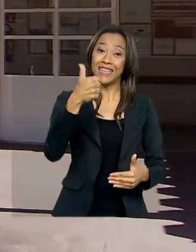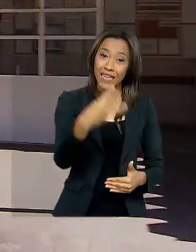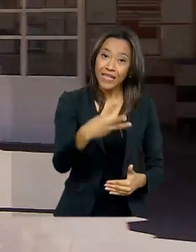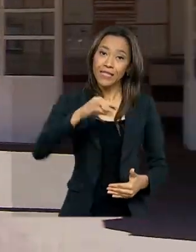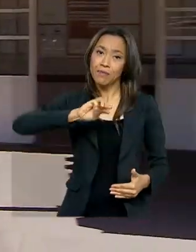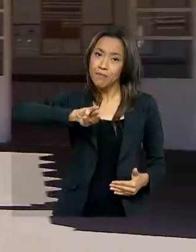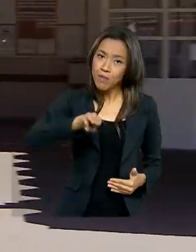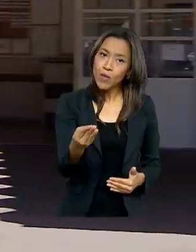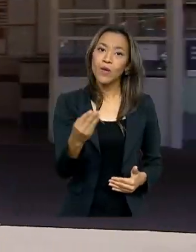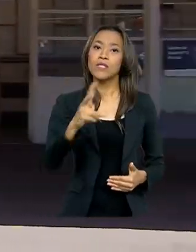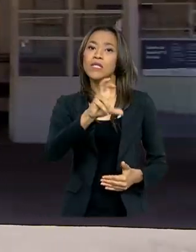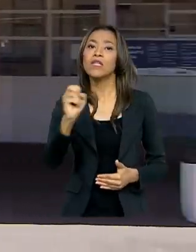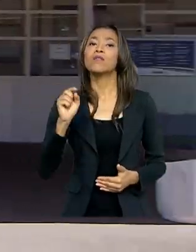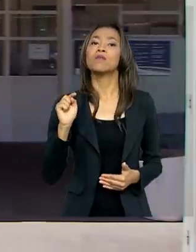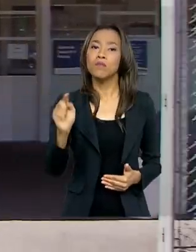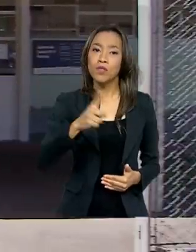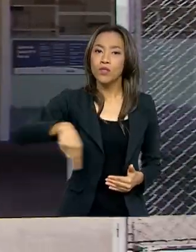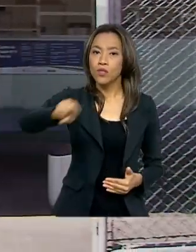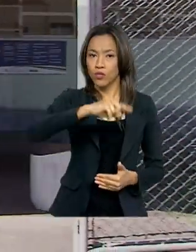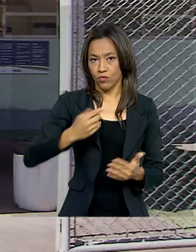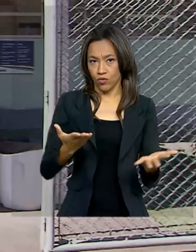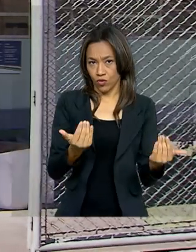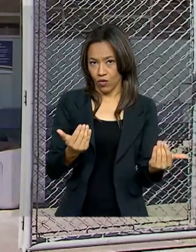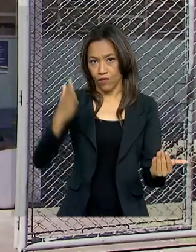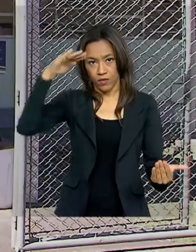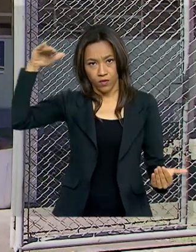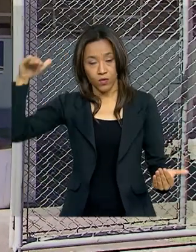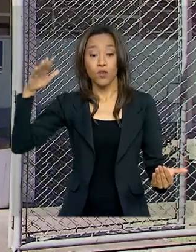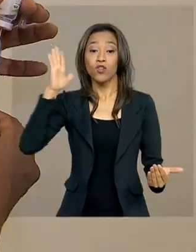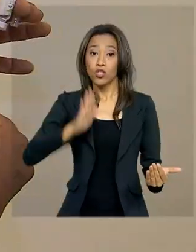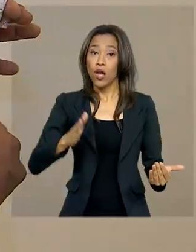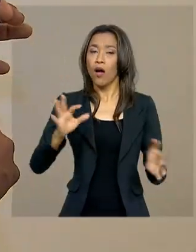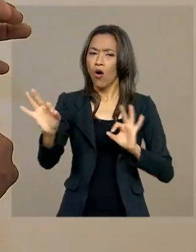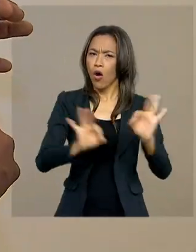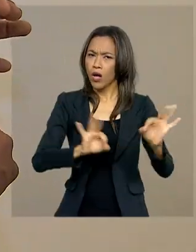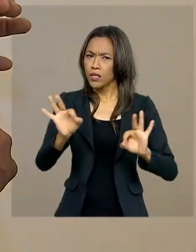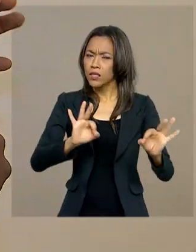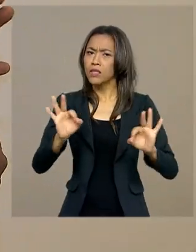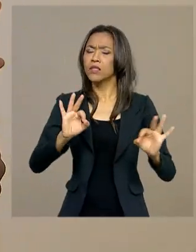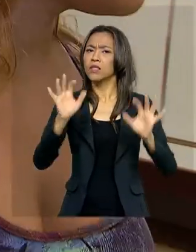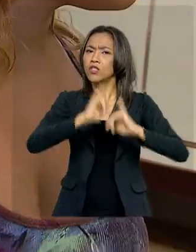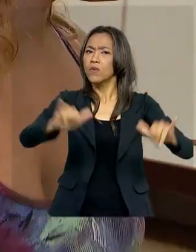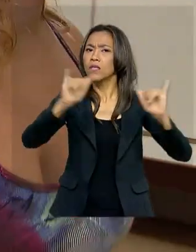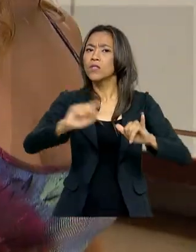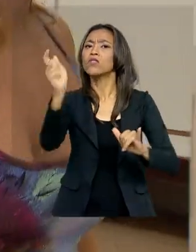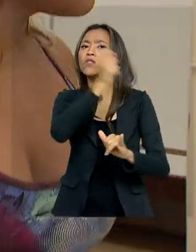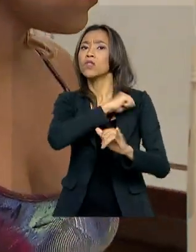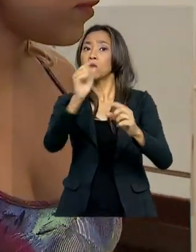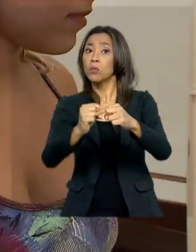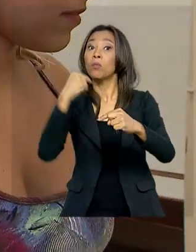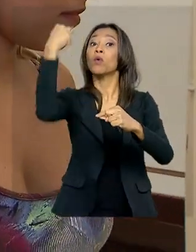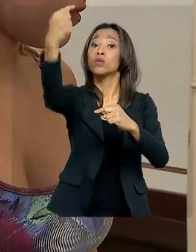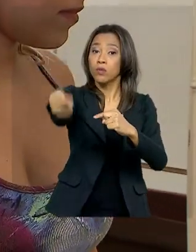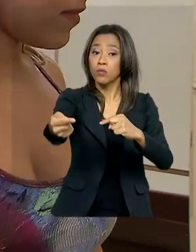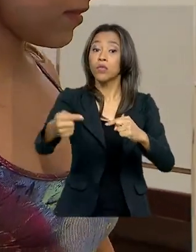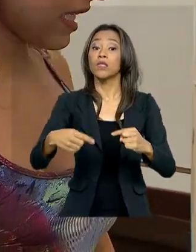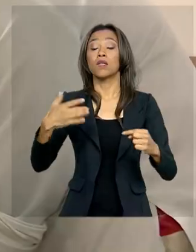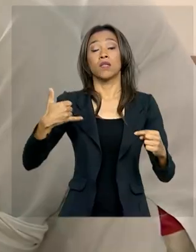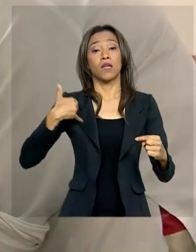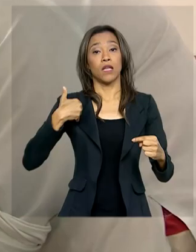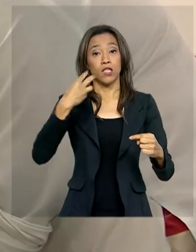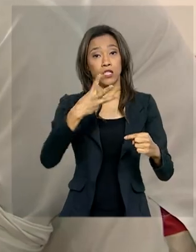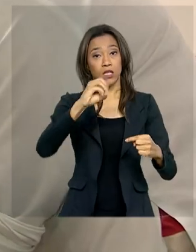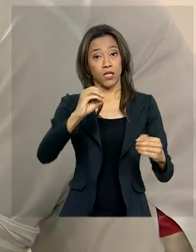adultos o governo também já programa novas campanhas no ano que vem para alcançar as faixas etárias de 30 a 59 anos